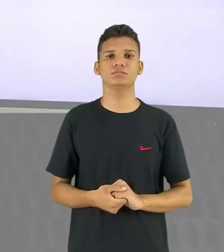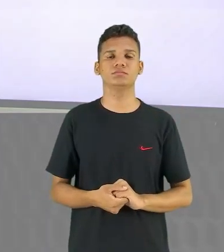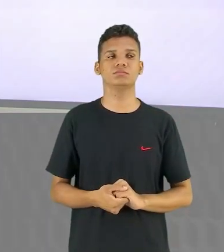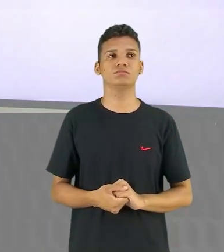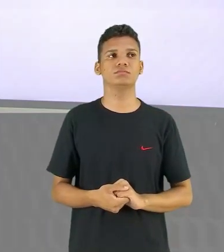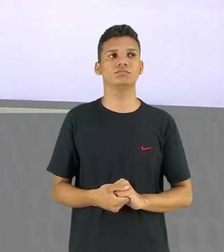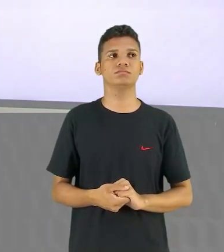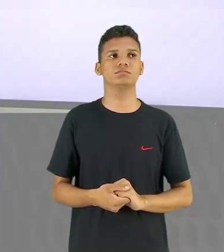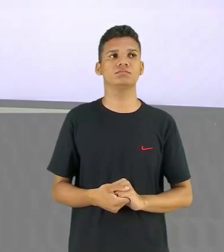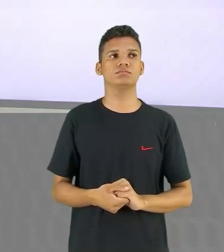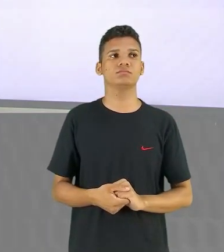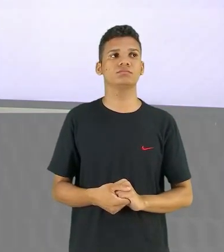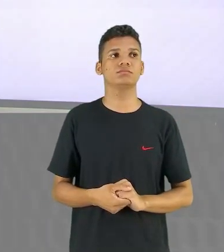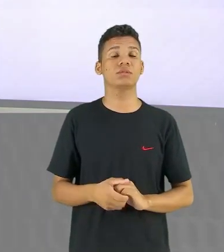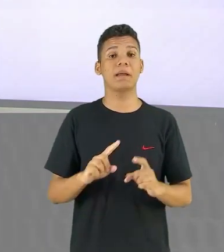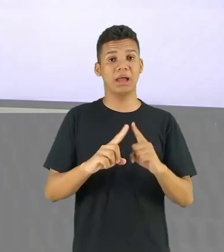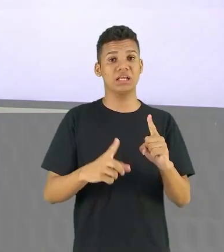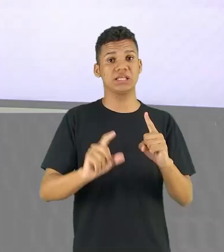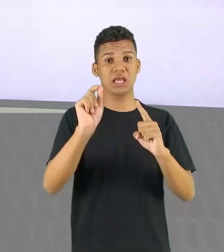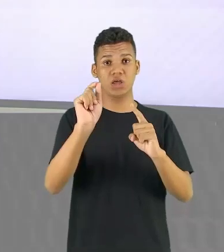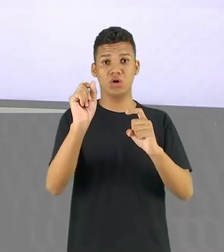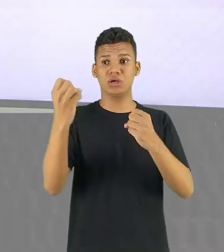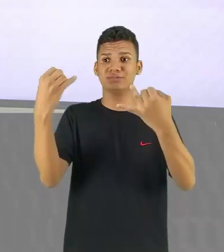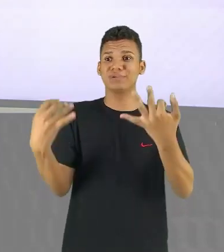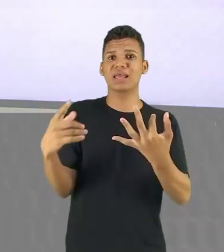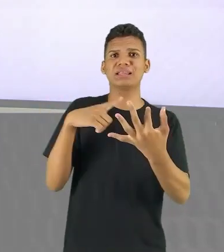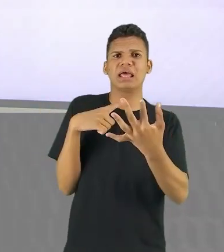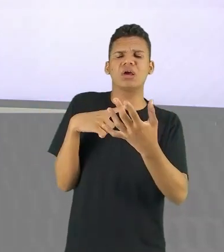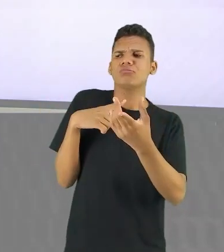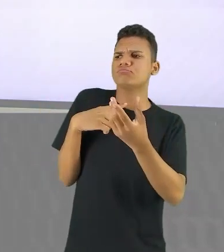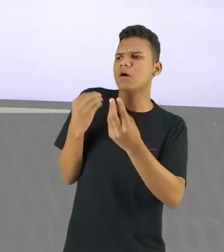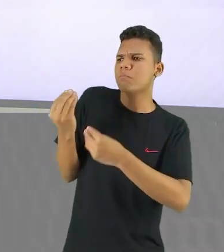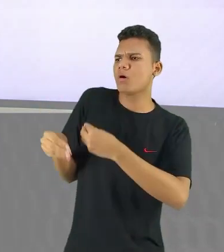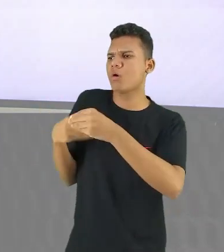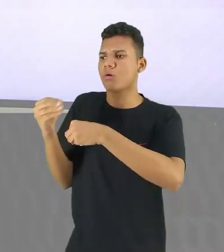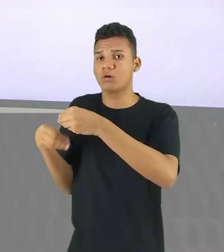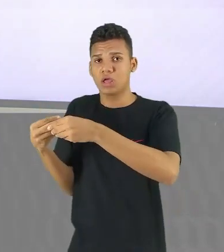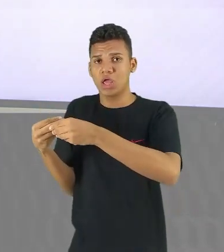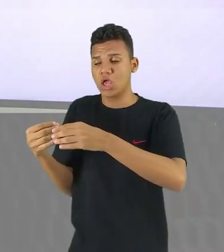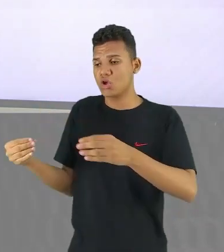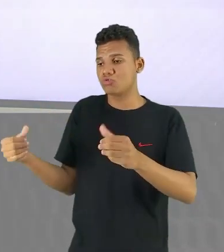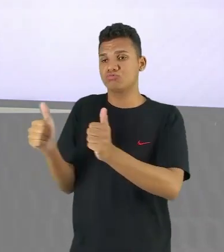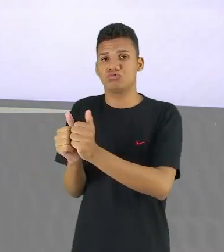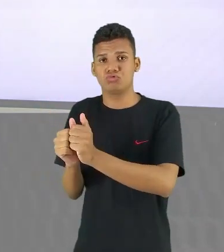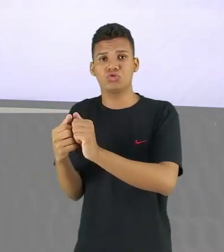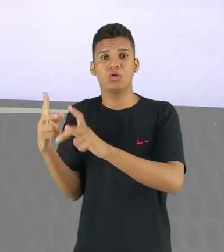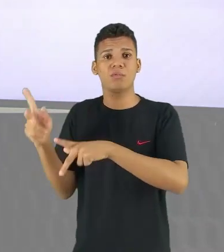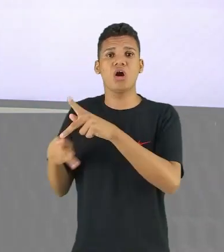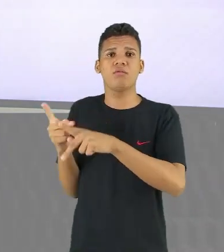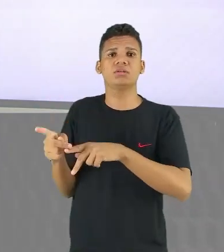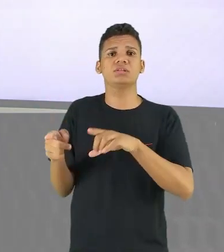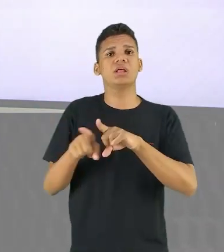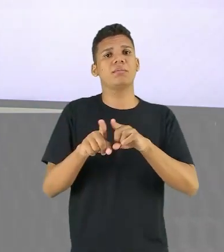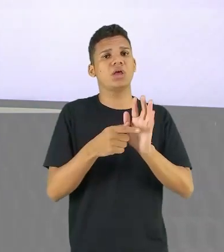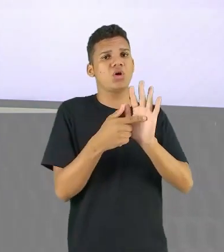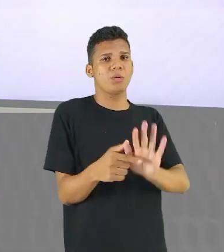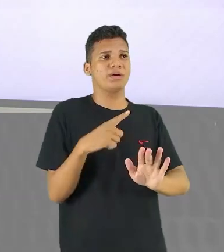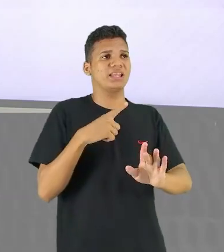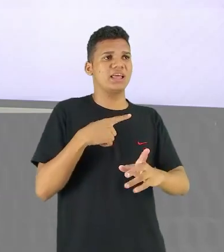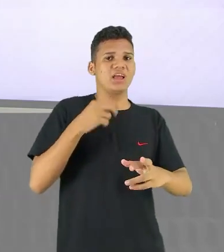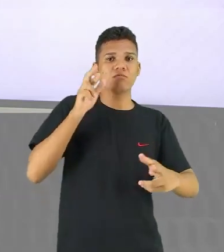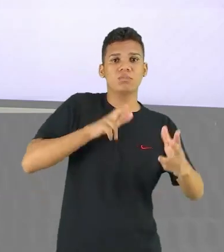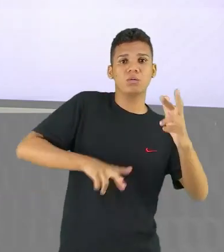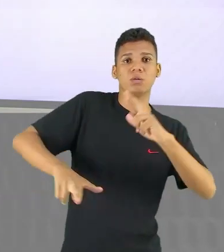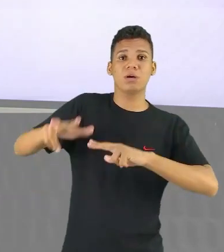with Roman conquerors. Aí ele está colocando a mistura do povo e a representação da diversidade do